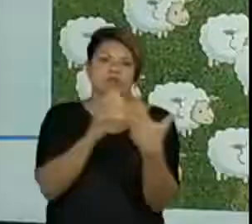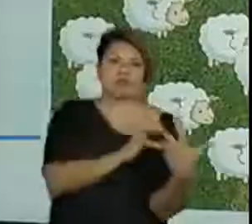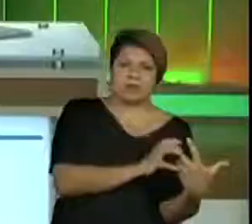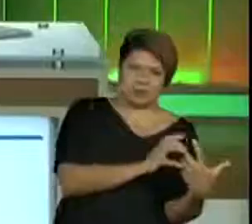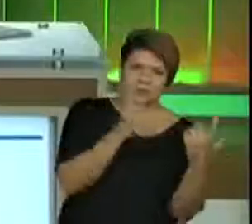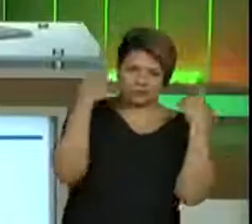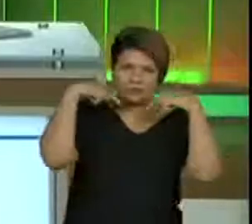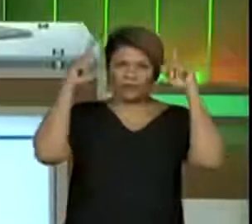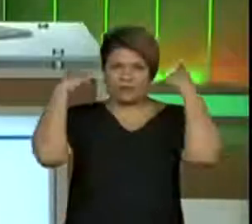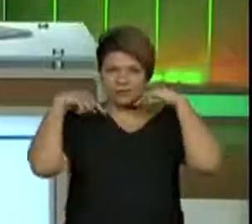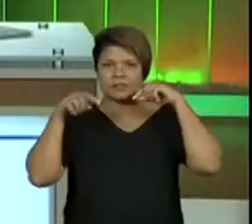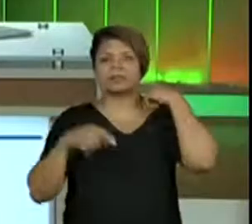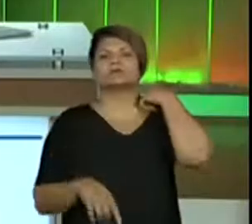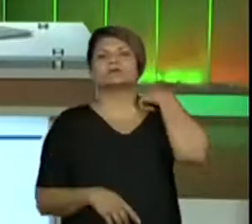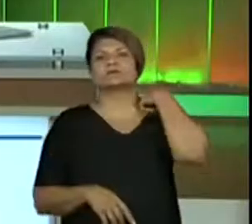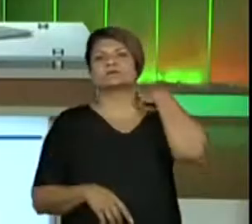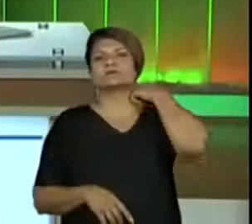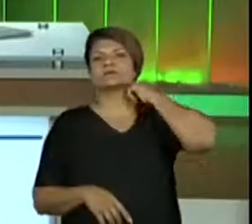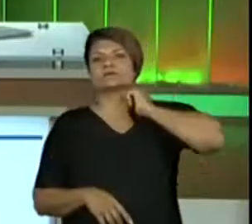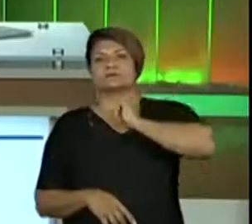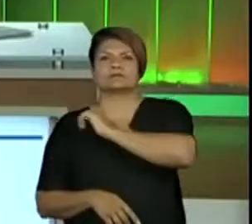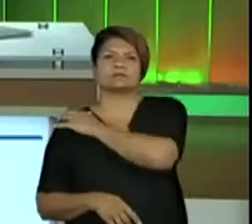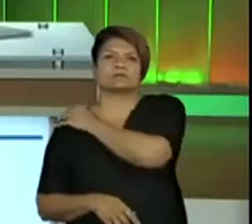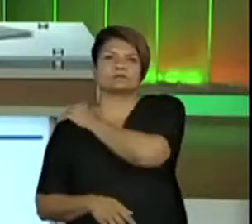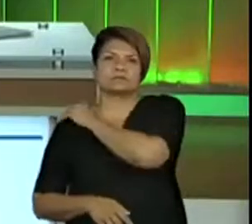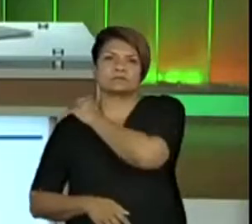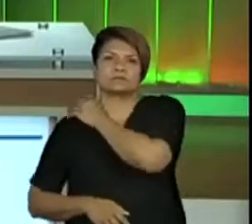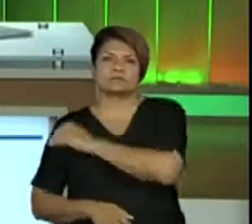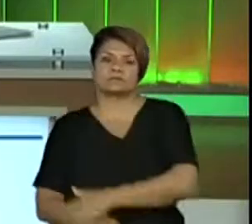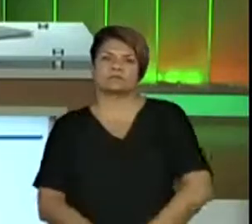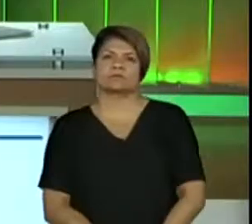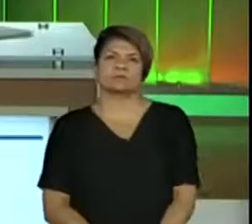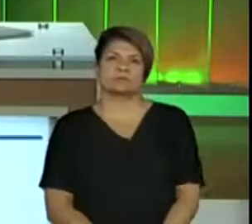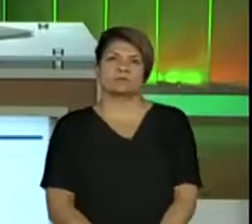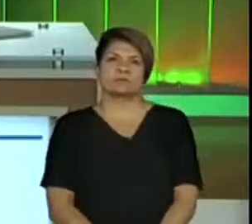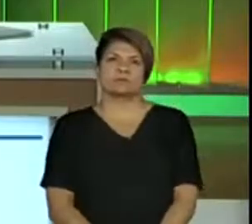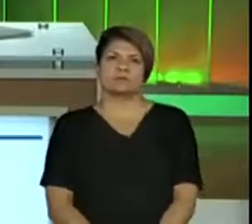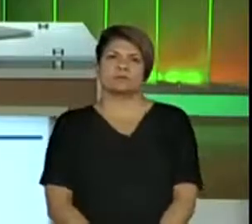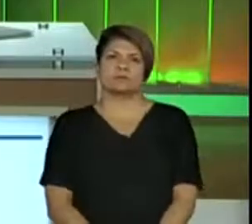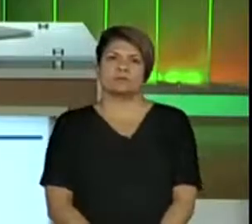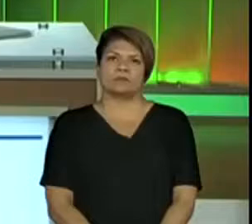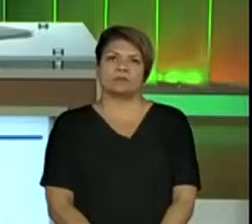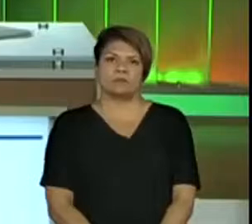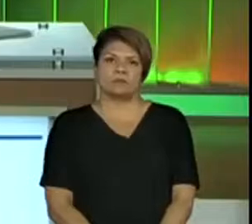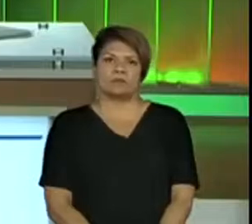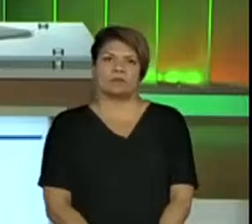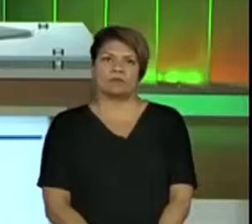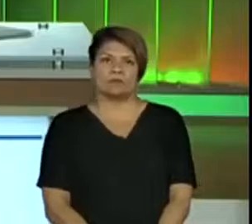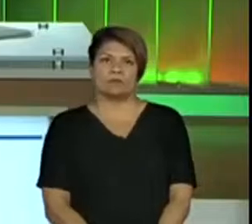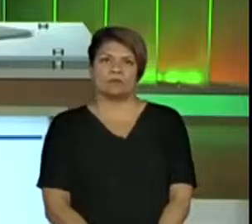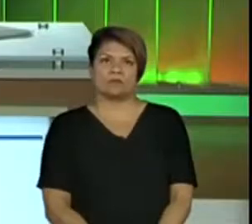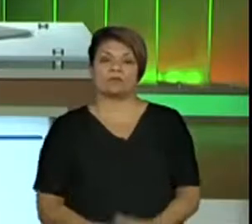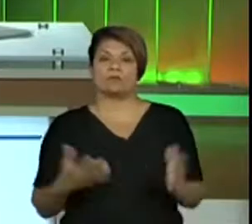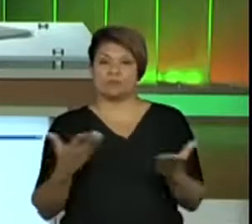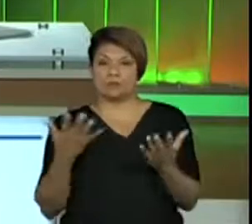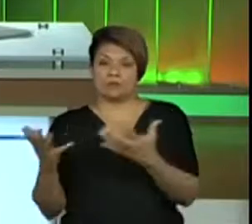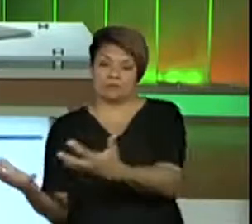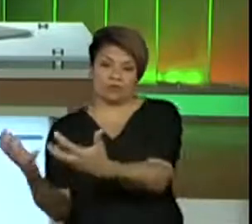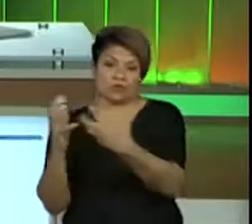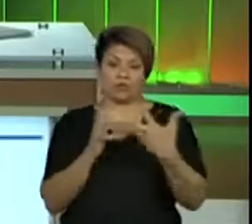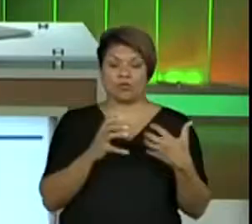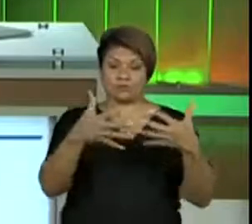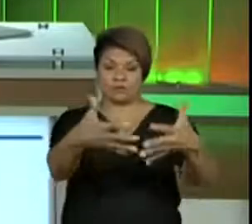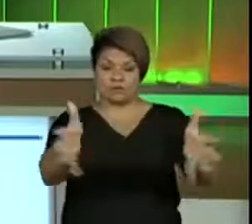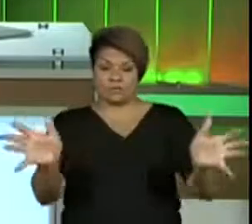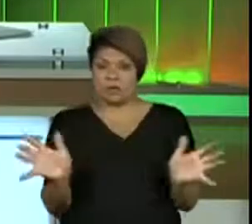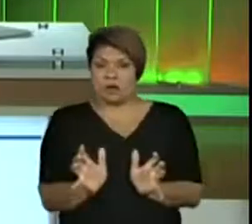ovelhas. Vou levar as ovelhas de volta, opa, de volta para o meu cercado, para a minha criação. O homem